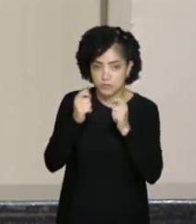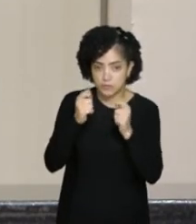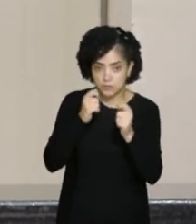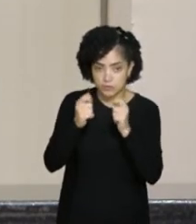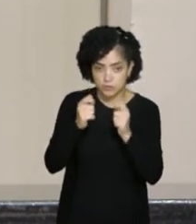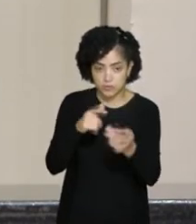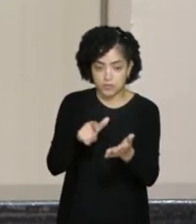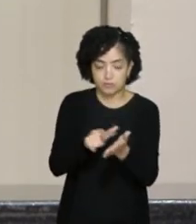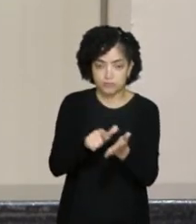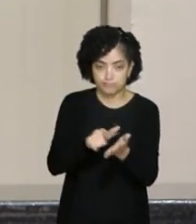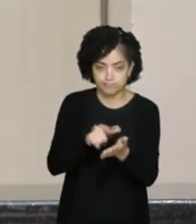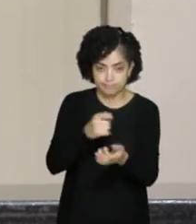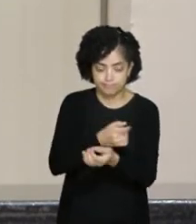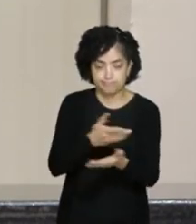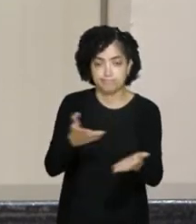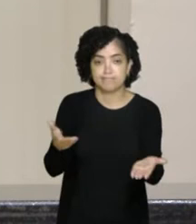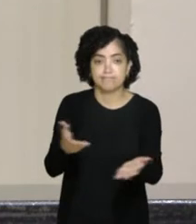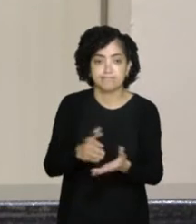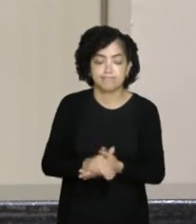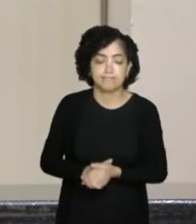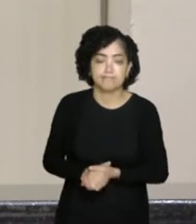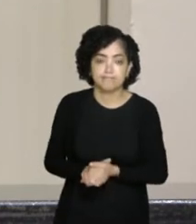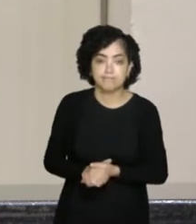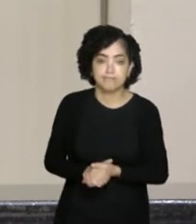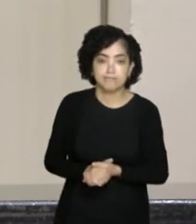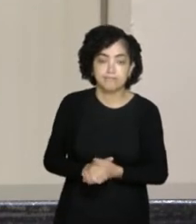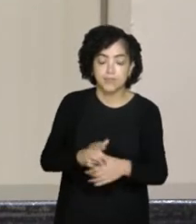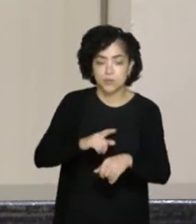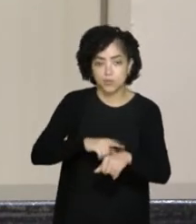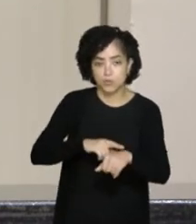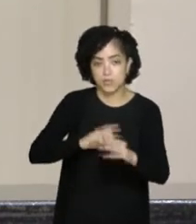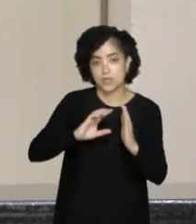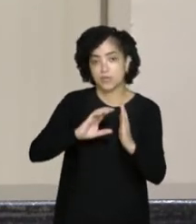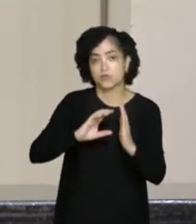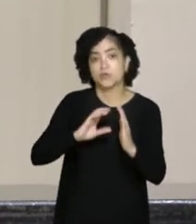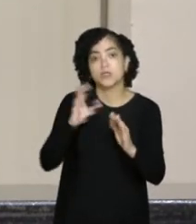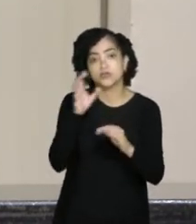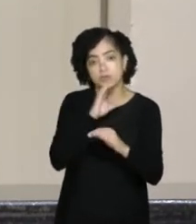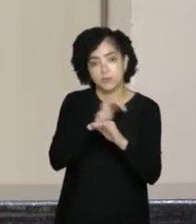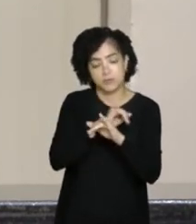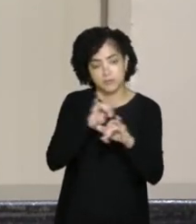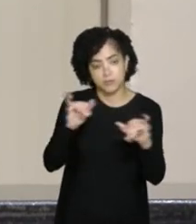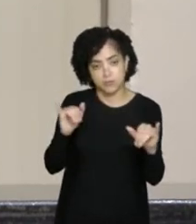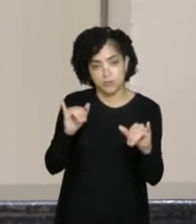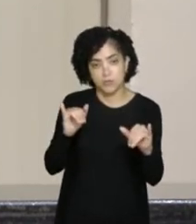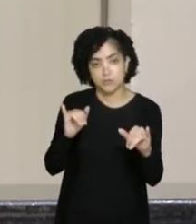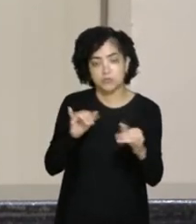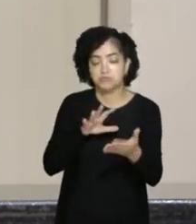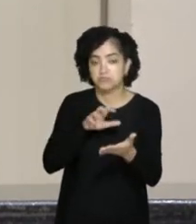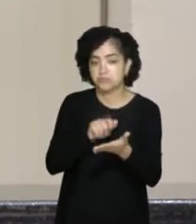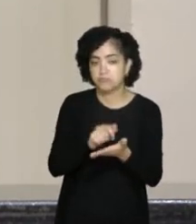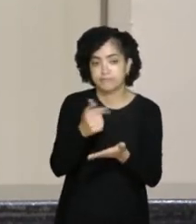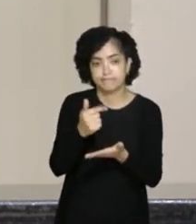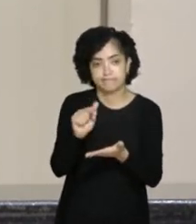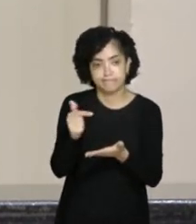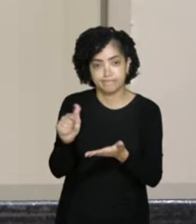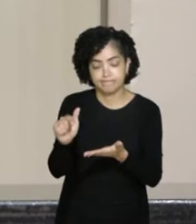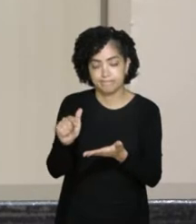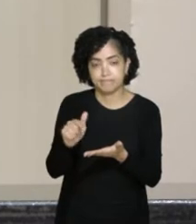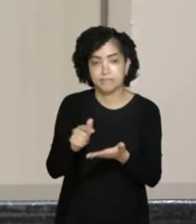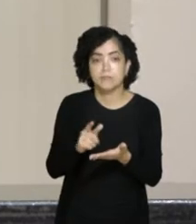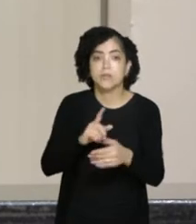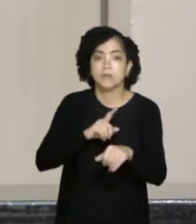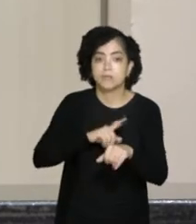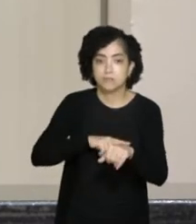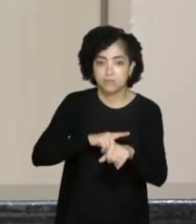se procedesse à distribuição. Breves comunicações, sem registro de oradores. Grande